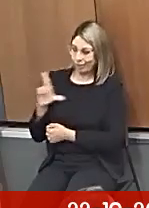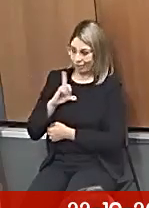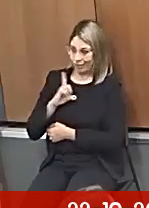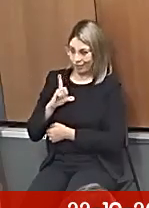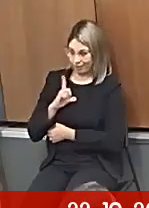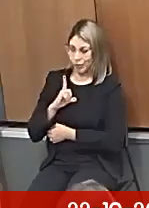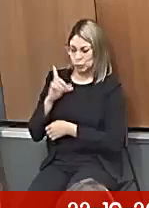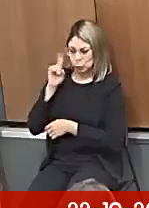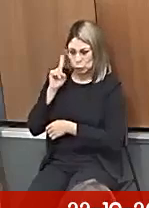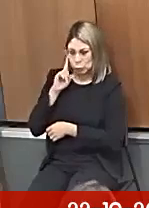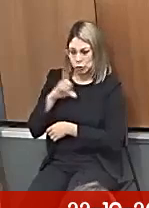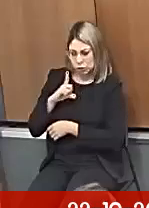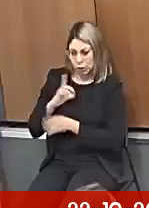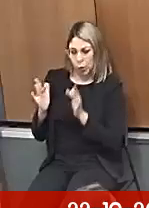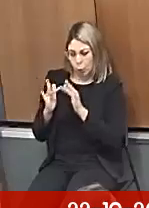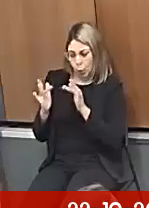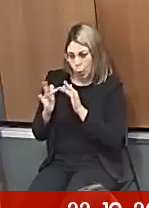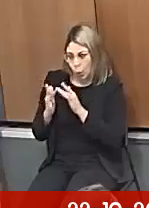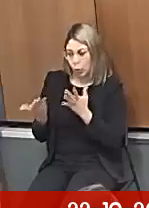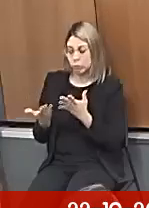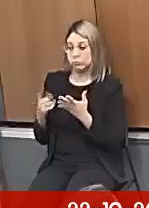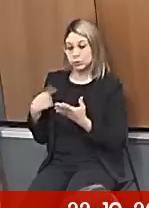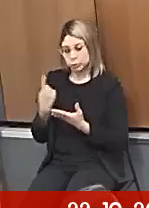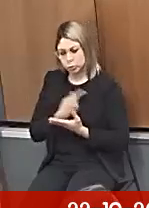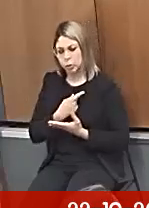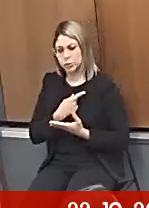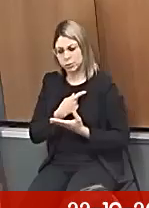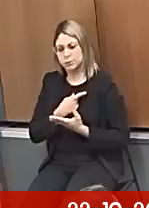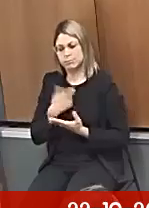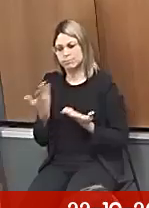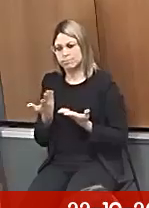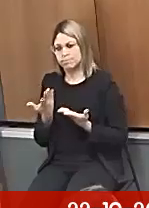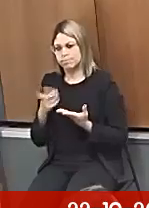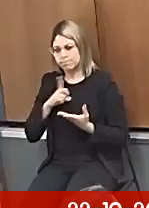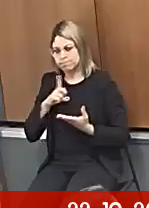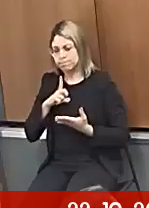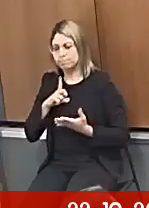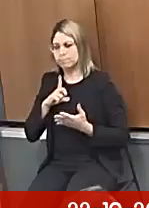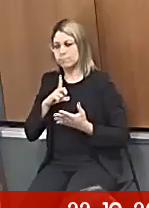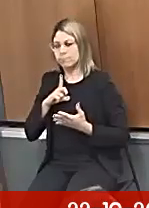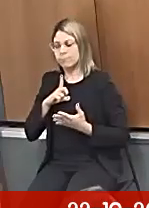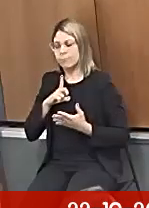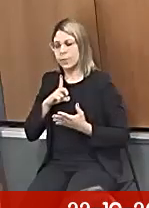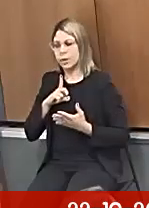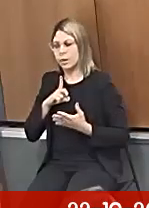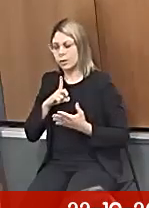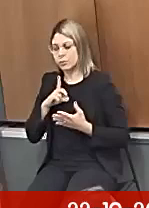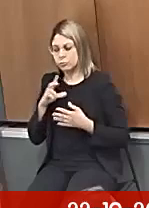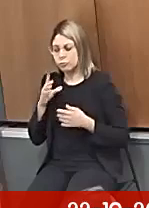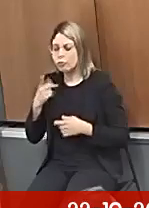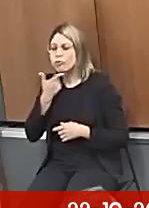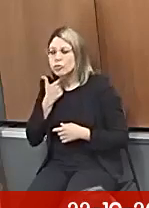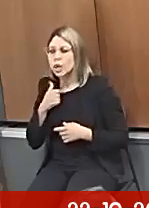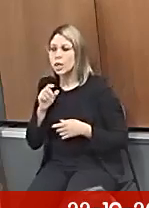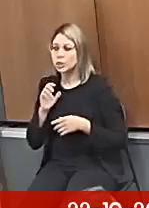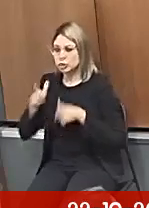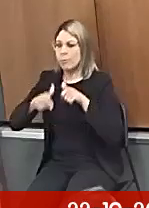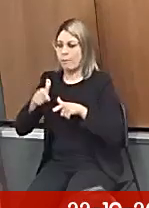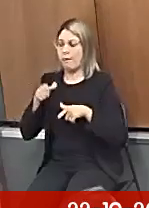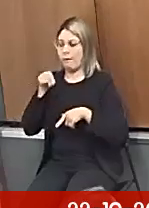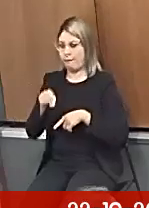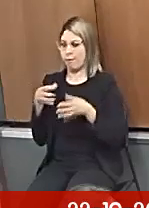diariamente com deficiência, e nós abraçamos essa comissão com muita paixão e muita força. Desde o primeiro momento, quando foi